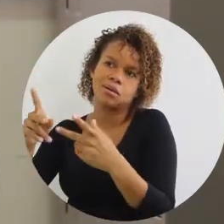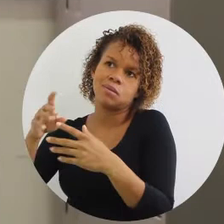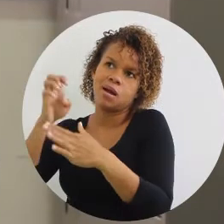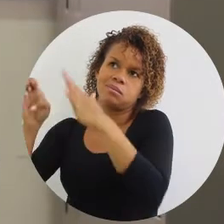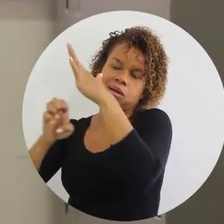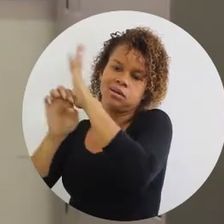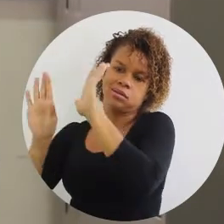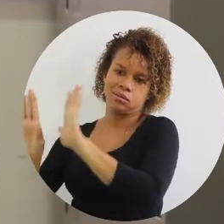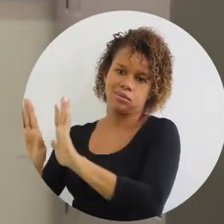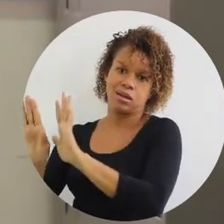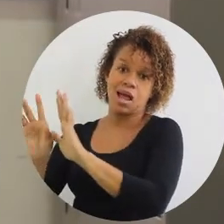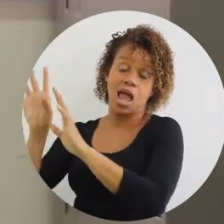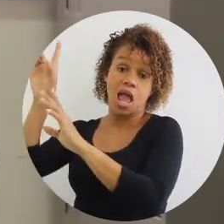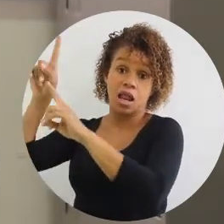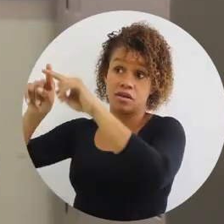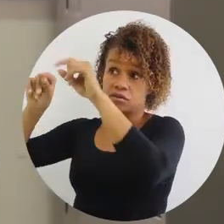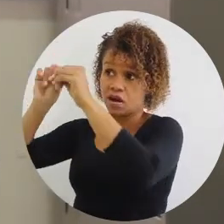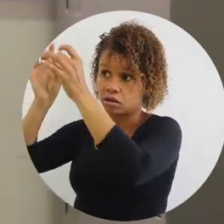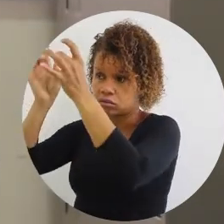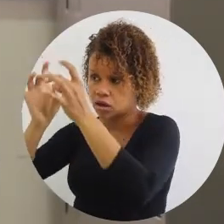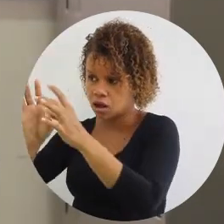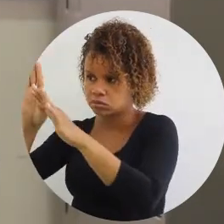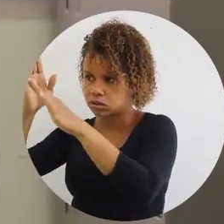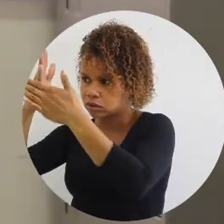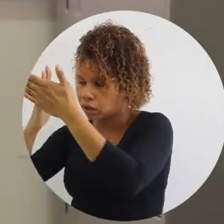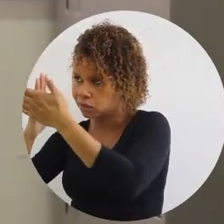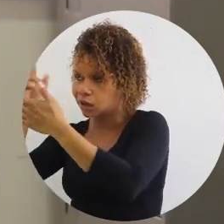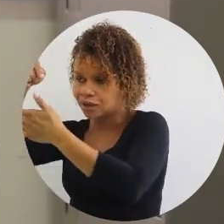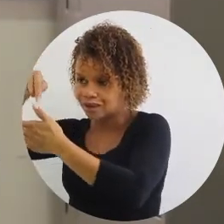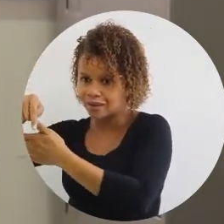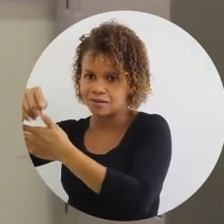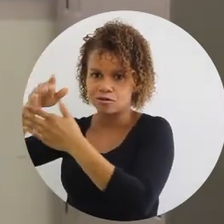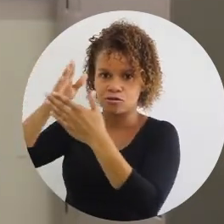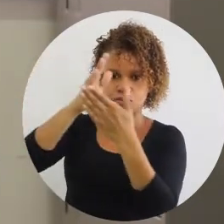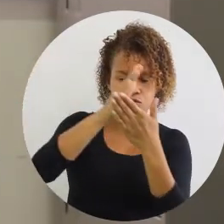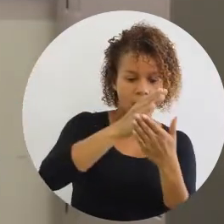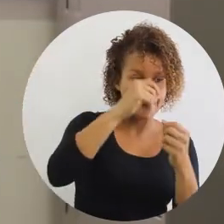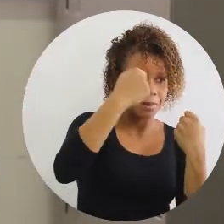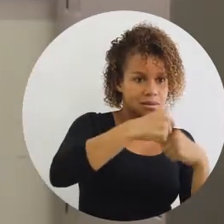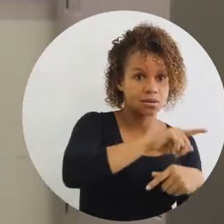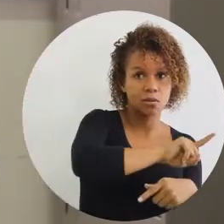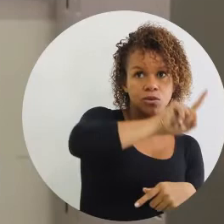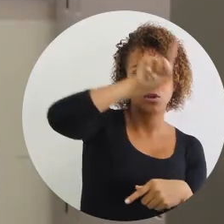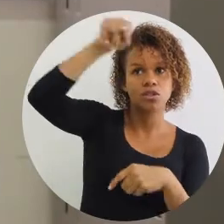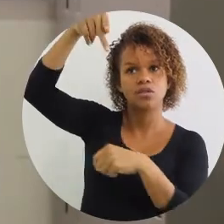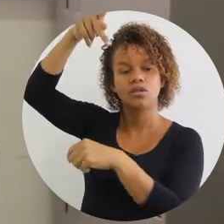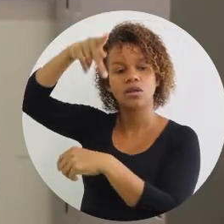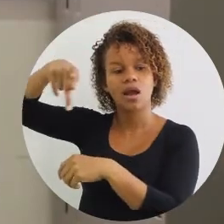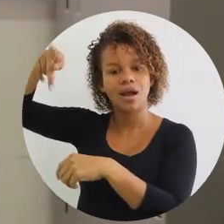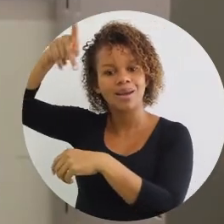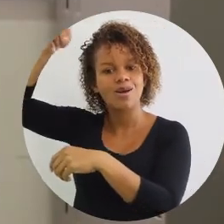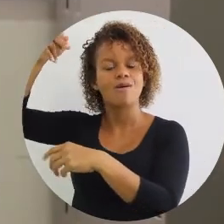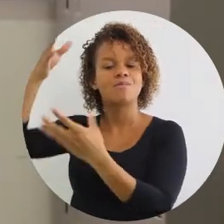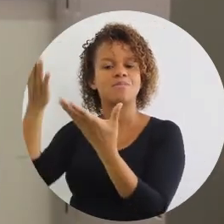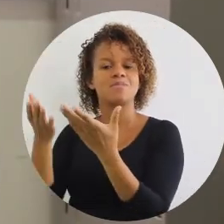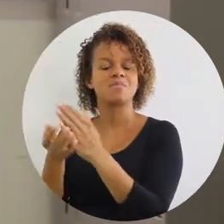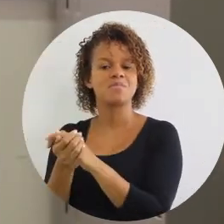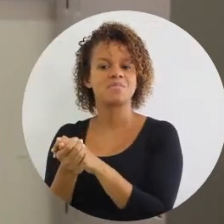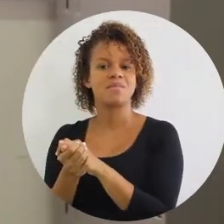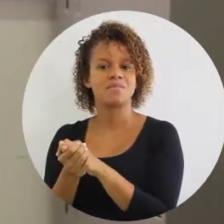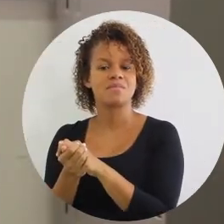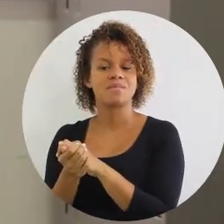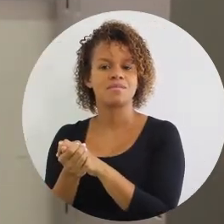indústria. Então, ele produz uma parte aqui, ela precisa ir para o exterior para